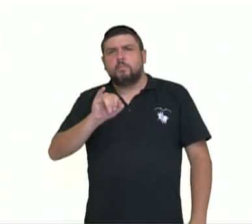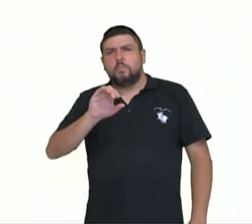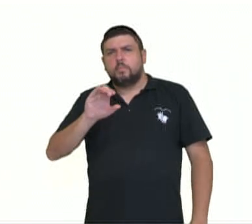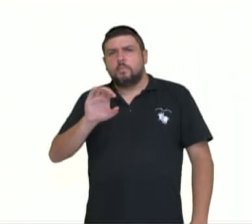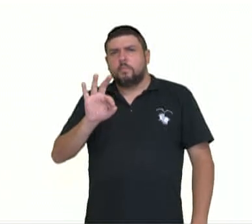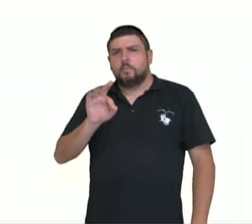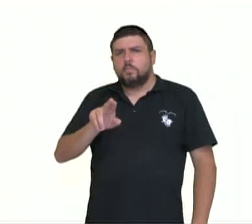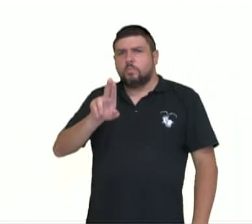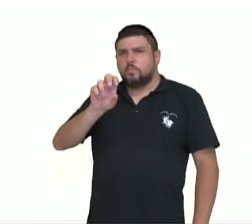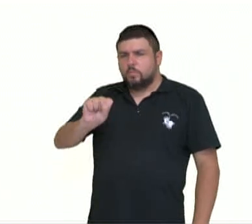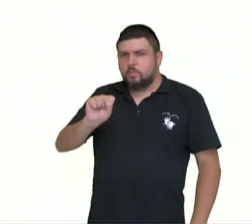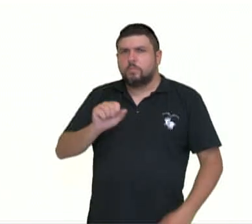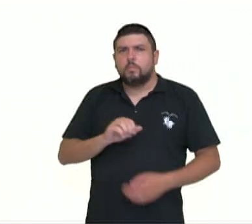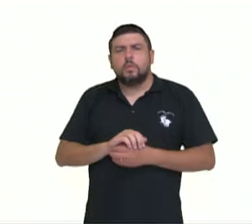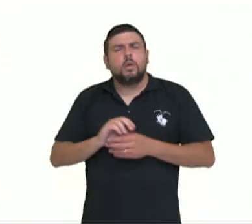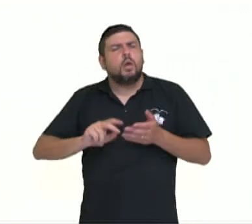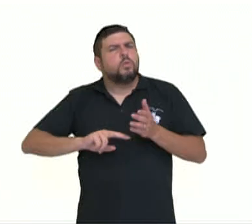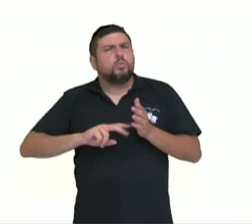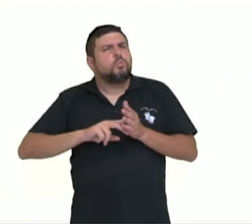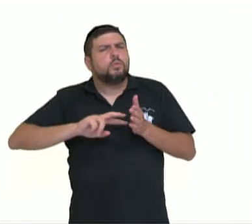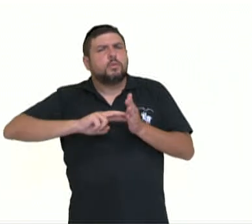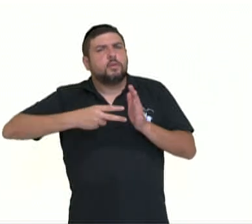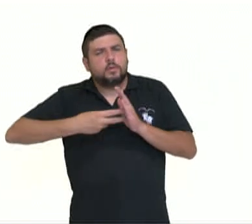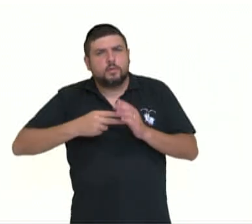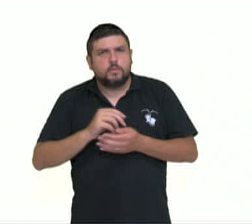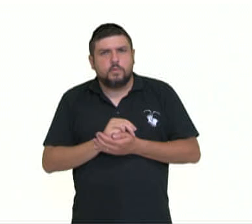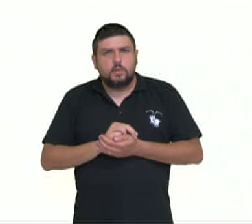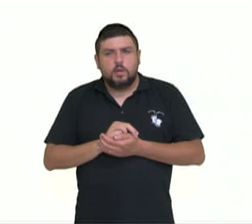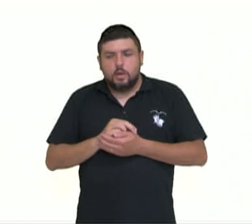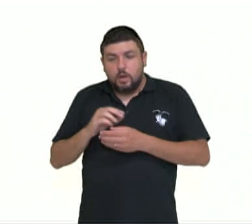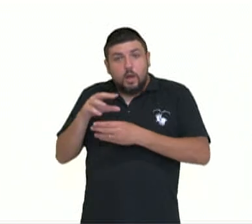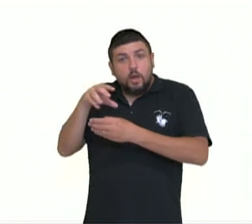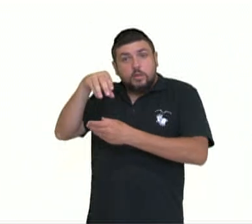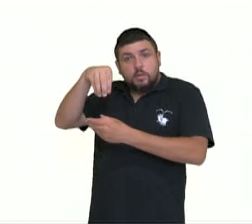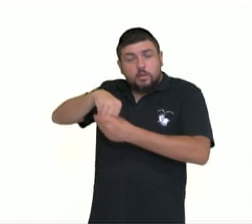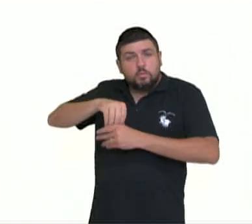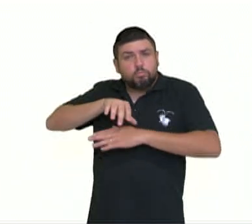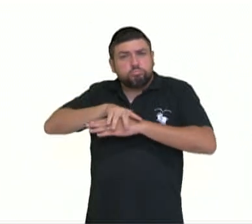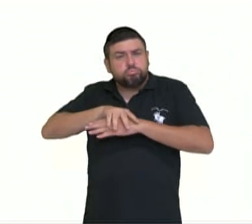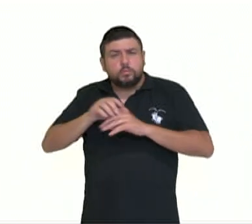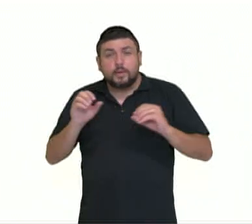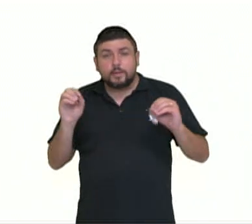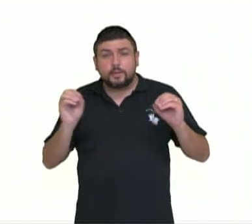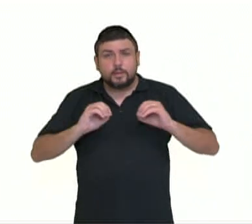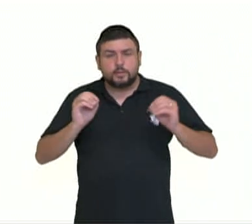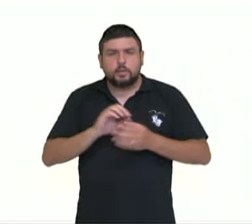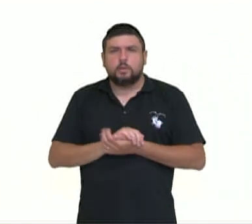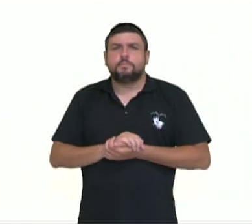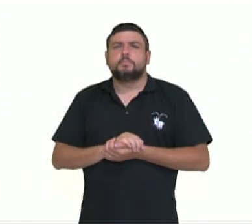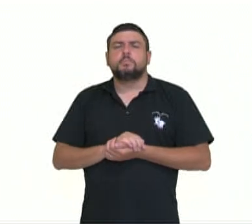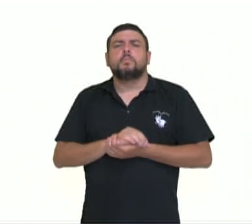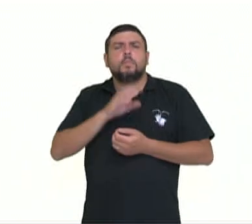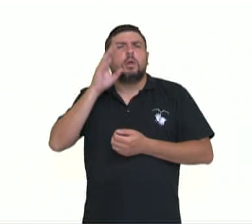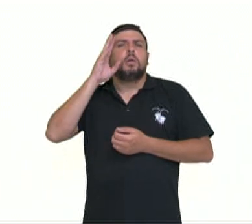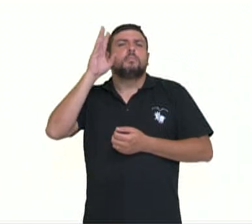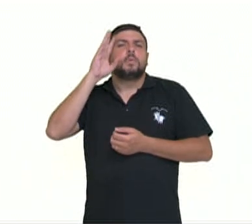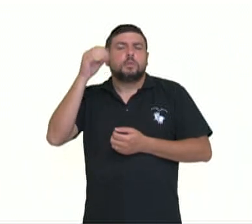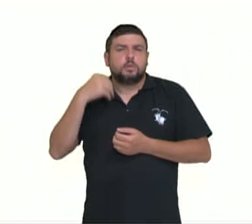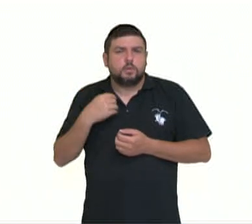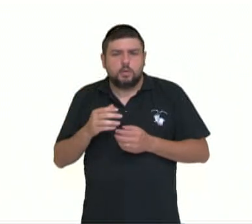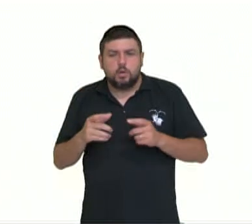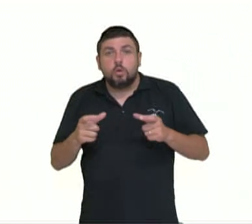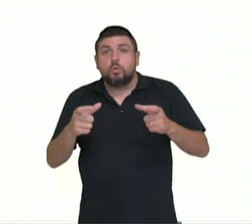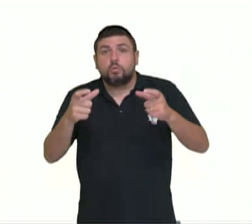dessa doença. Como que isso funciona, professor? Vamos imaginar aqui que eu tenho um nicho, eu tenho um ambiente a ser explorado. Ou